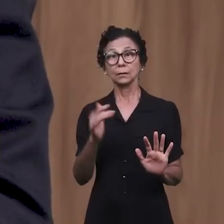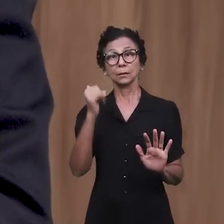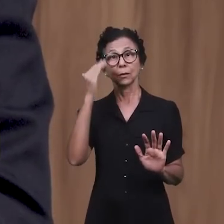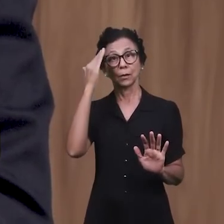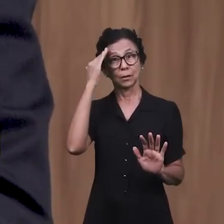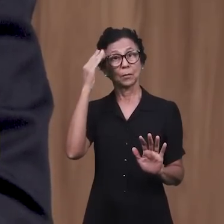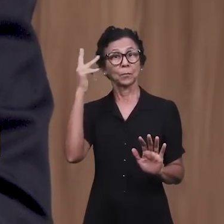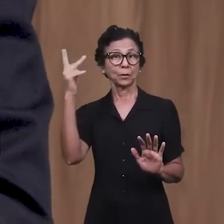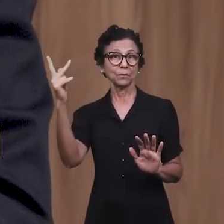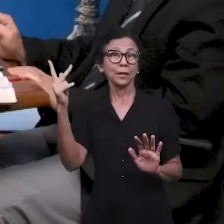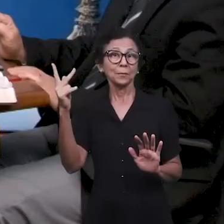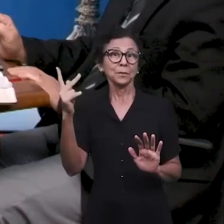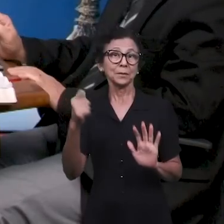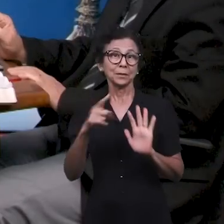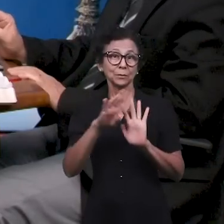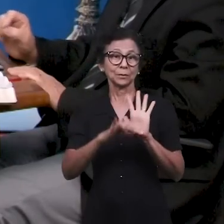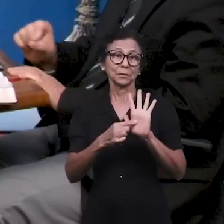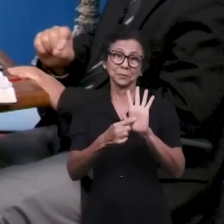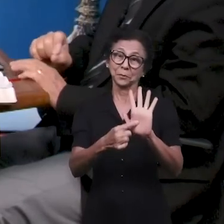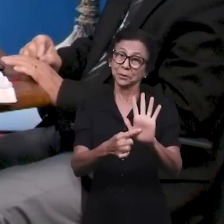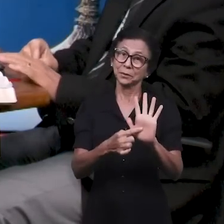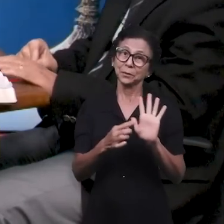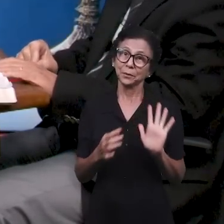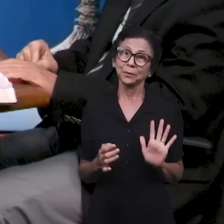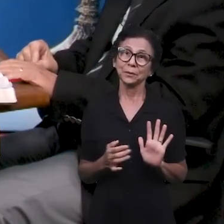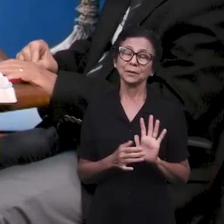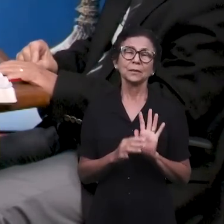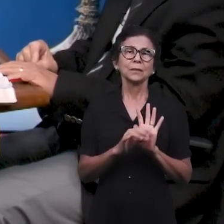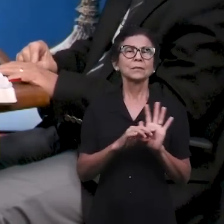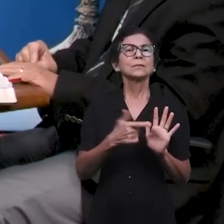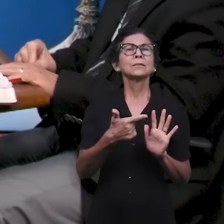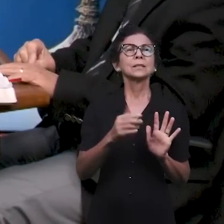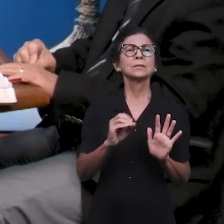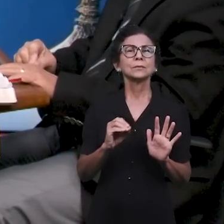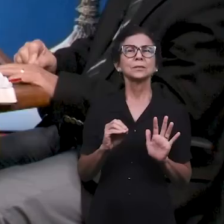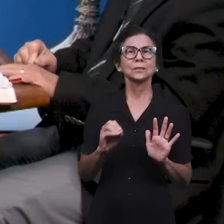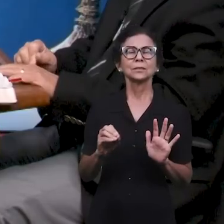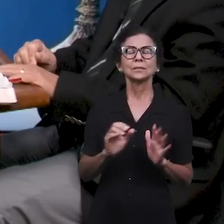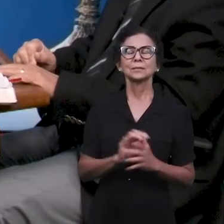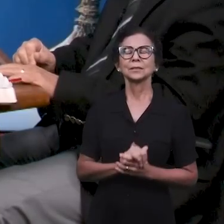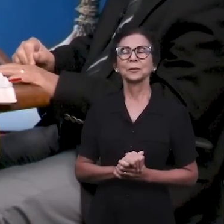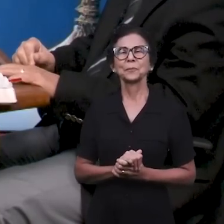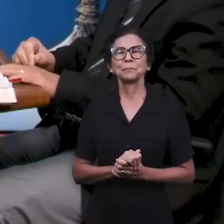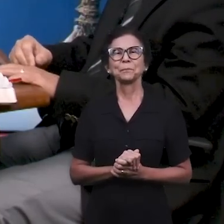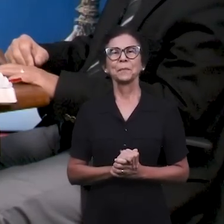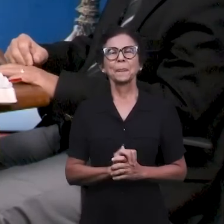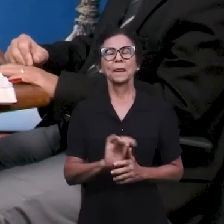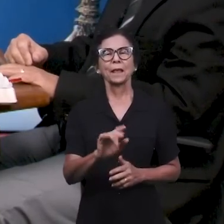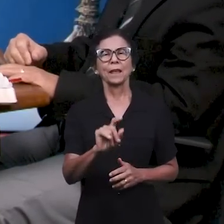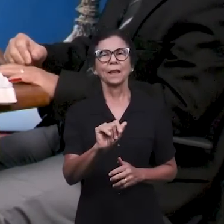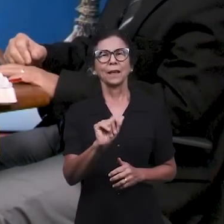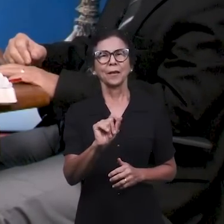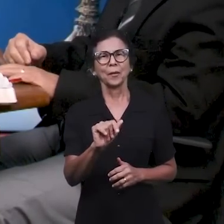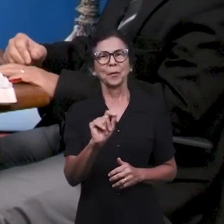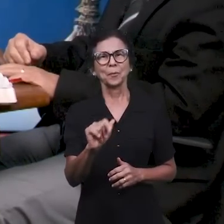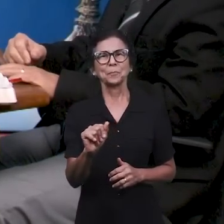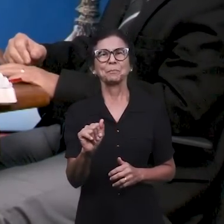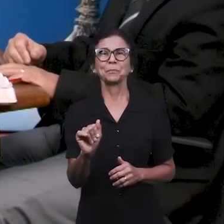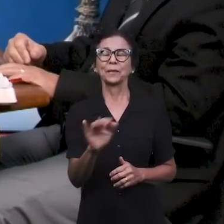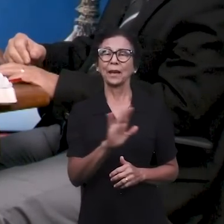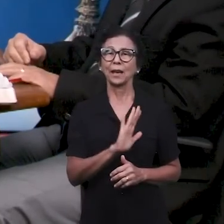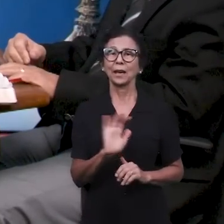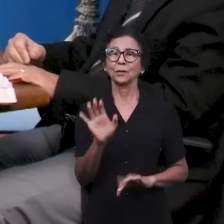né? Capítulo 29 aqui, o verso 20, né? Quando fala a respeito do homem precipitado